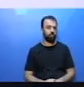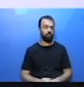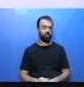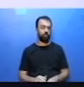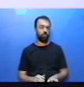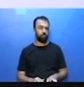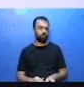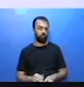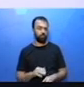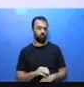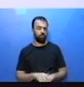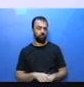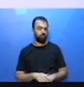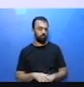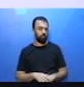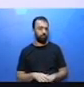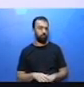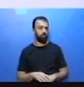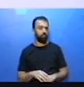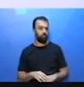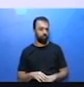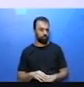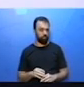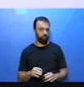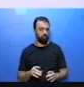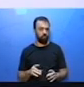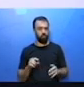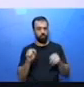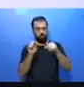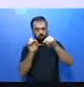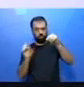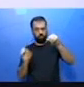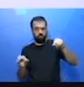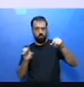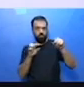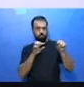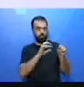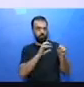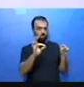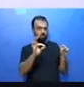Dimensões nada mais é do que esses tamanhos aqui.